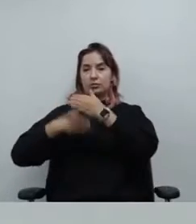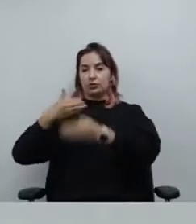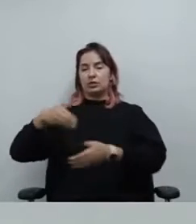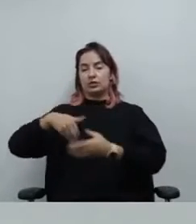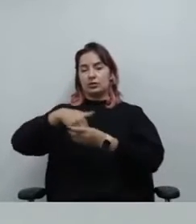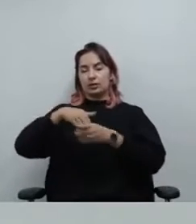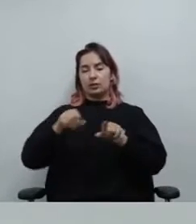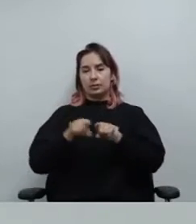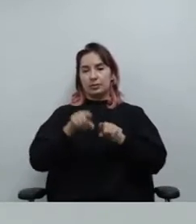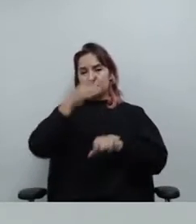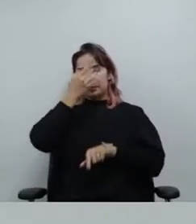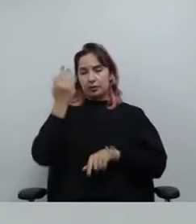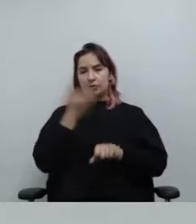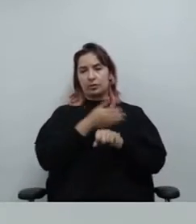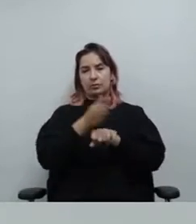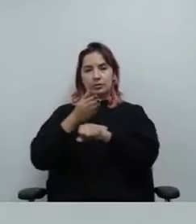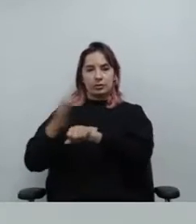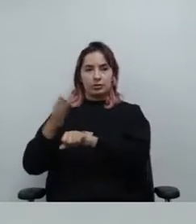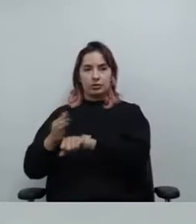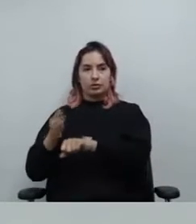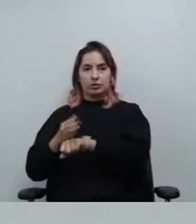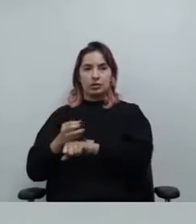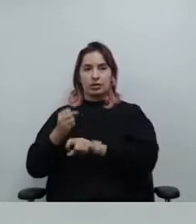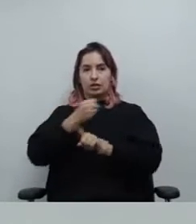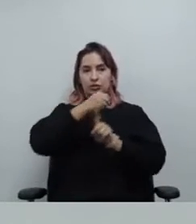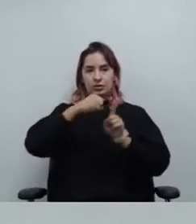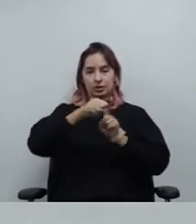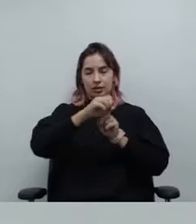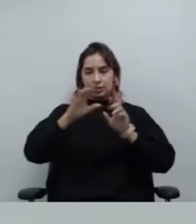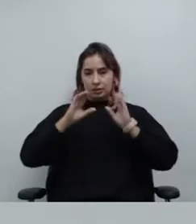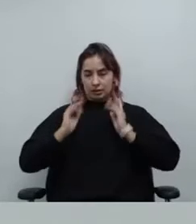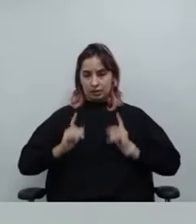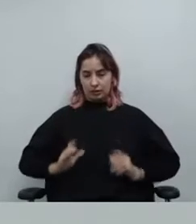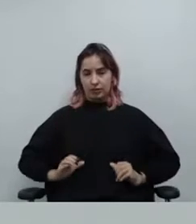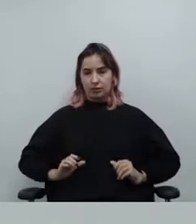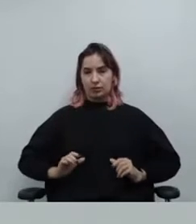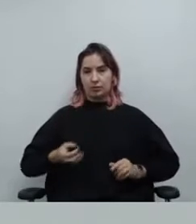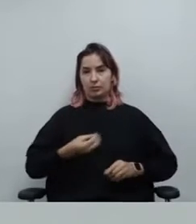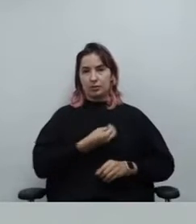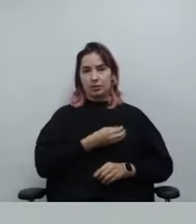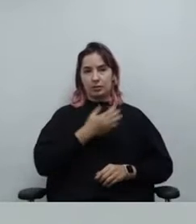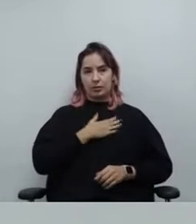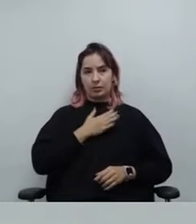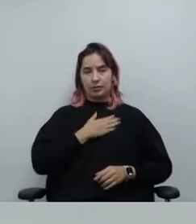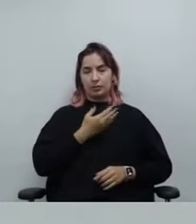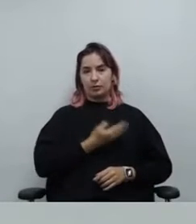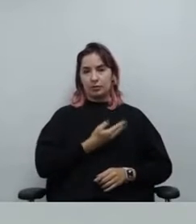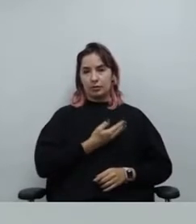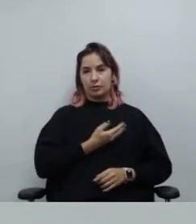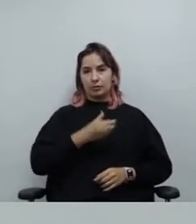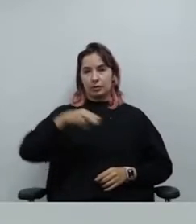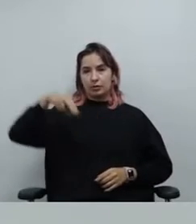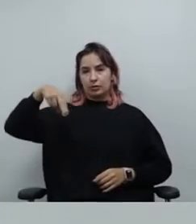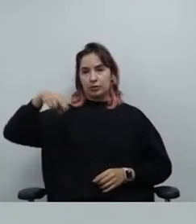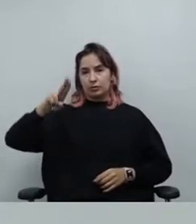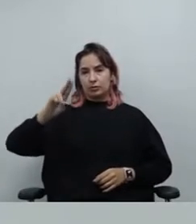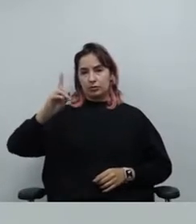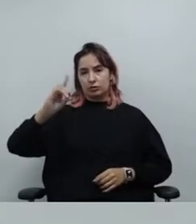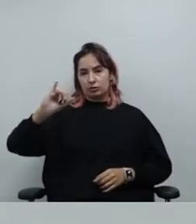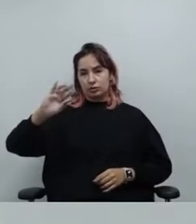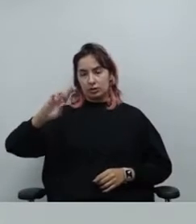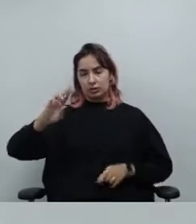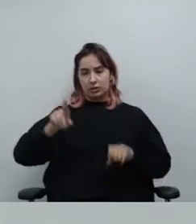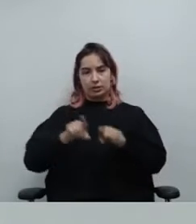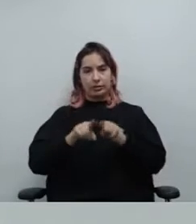as que participaram, a sociedade civil aqui presente, os meus colegas integrantes do NUDIR, que aqui estão também